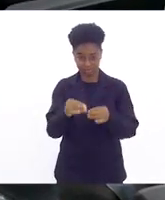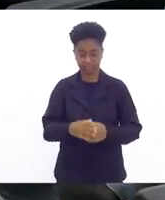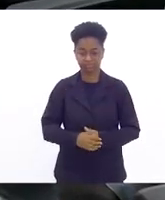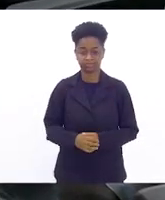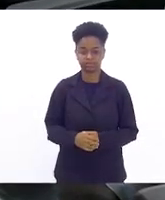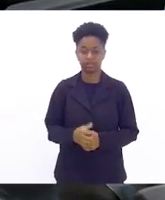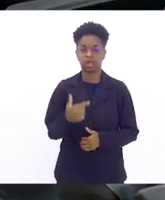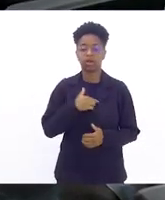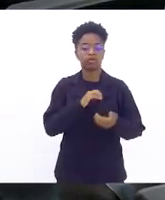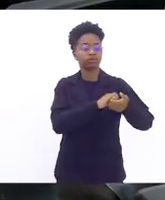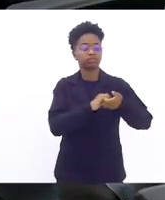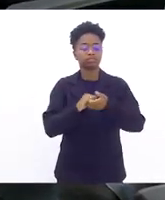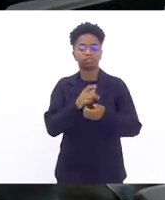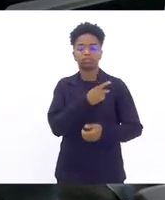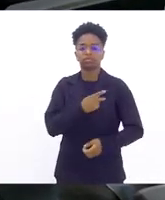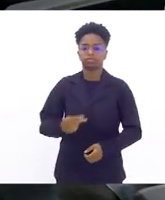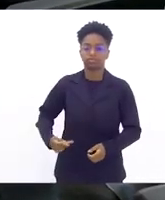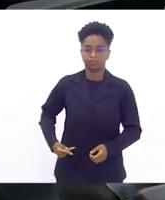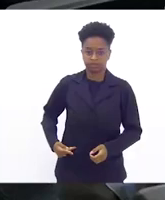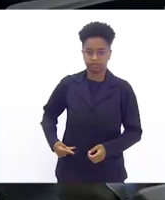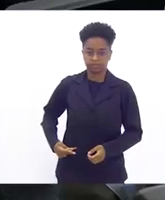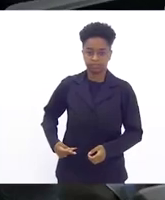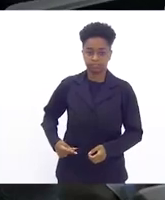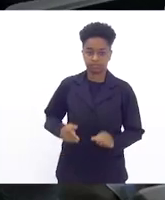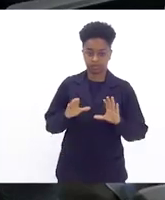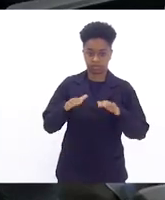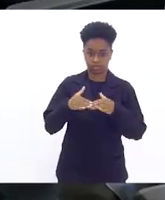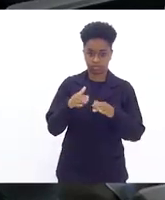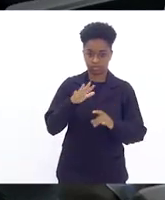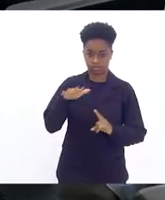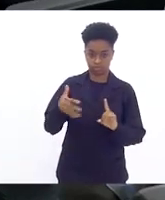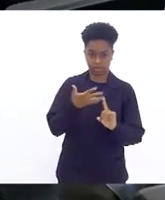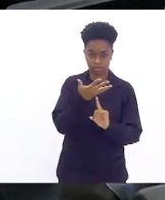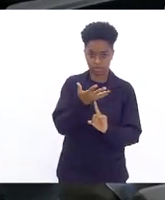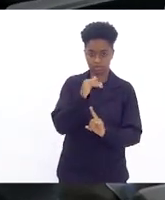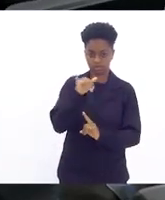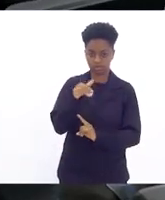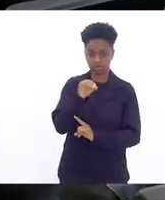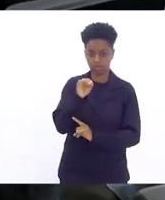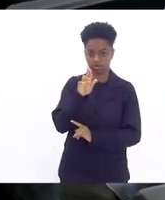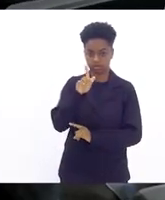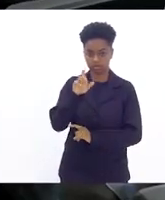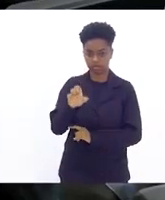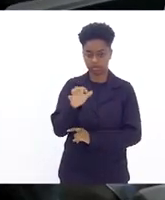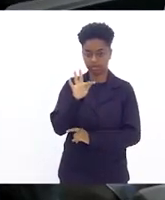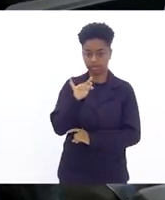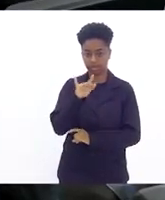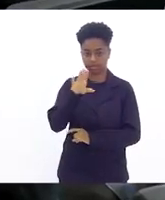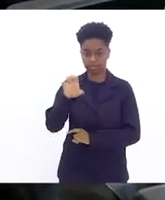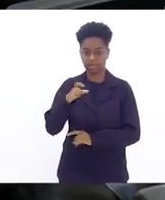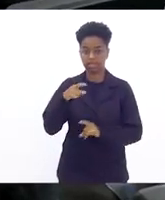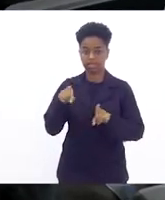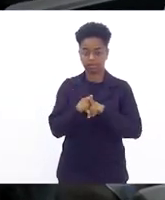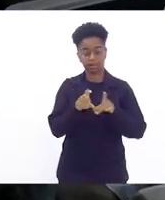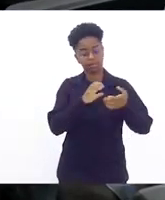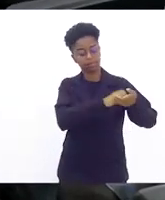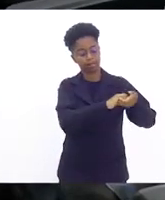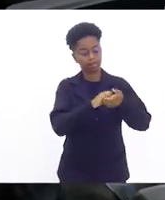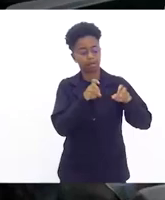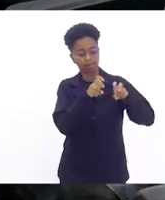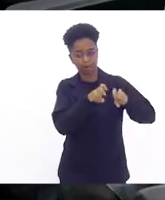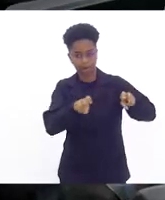queria cumprimentar o presidente da Comissão de Meio Ambiente deputado Jorge Felipe e assim complementa a todos da mesa